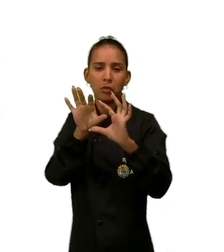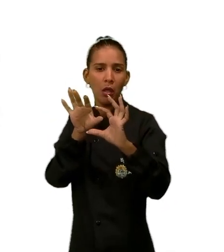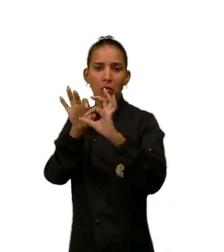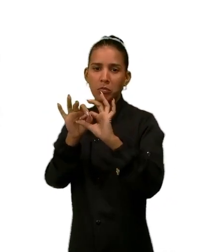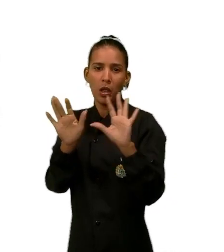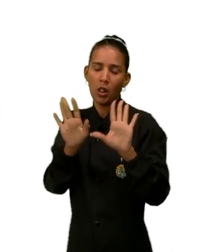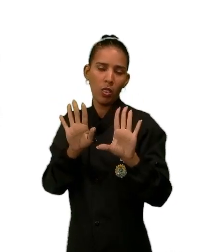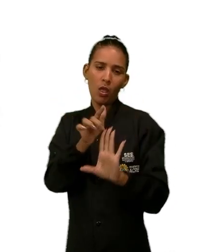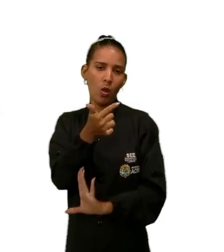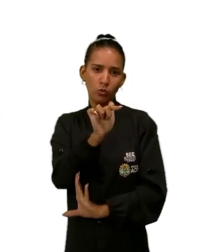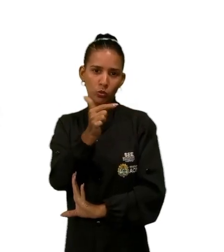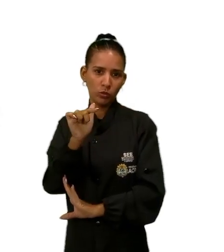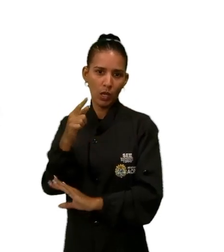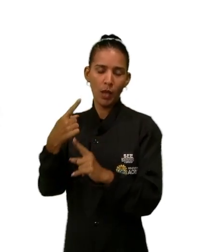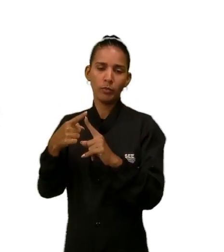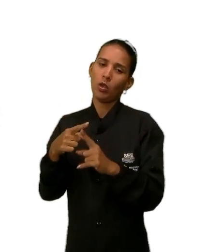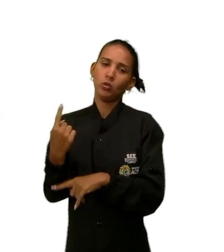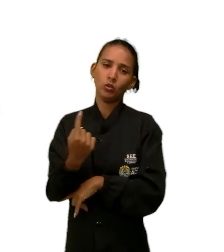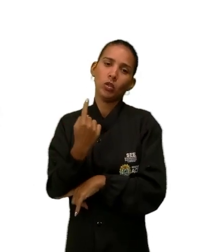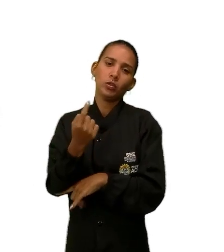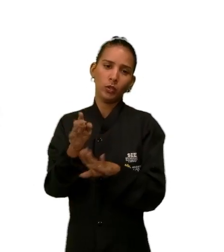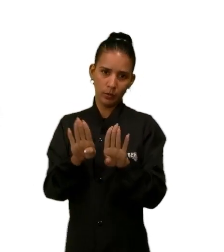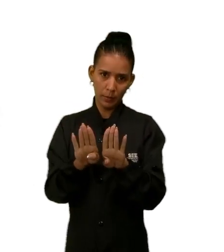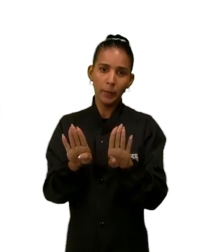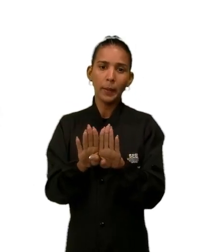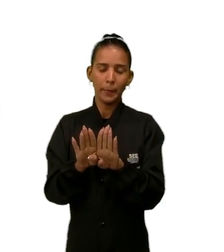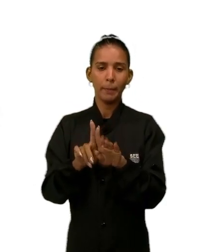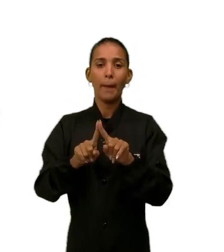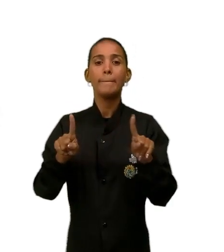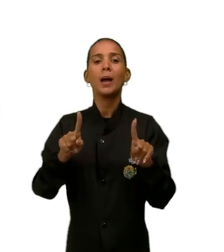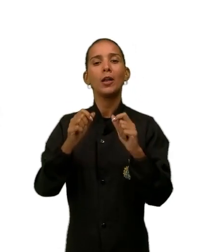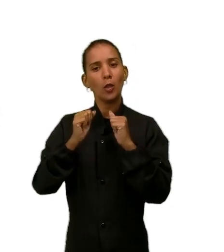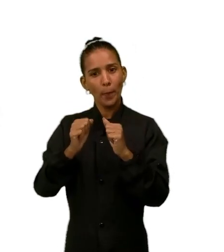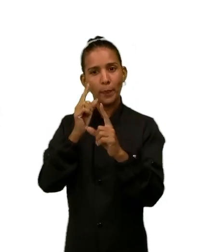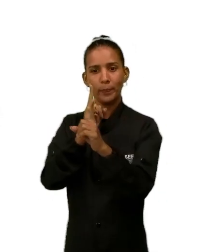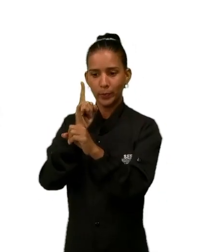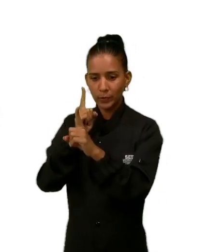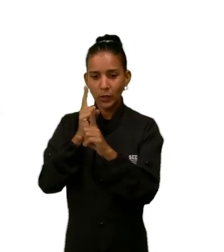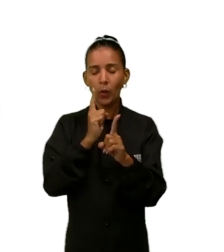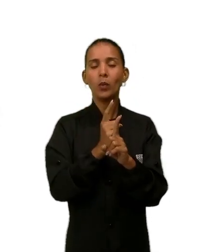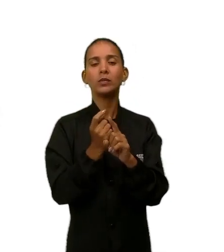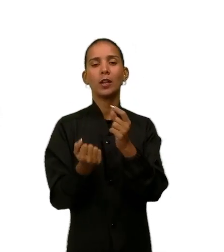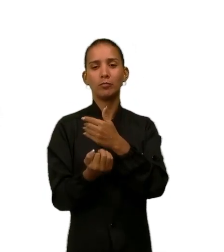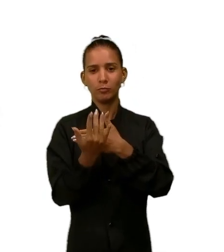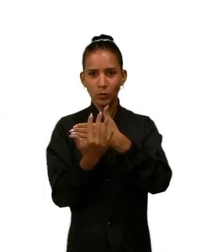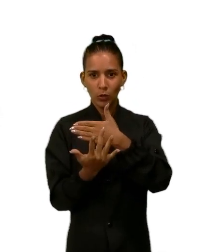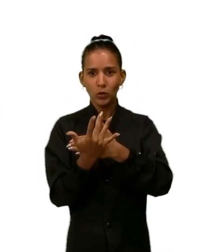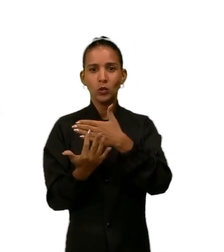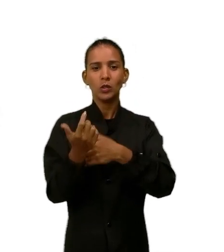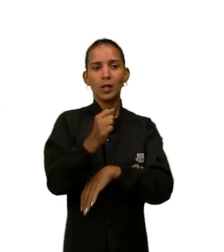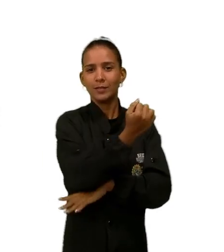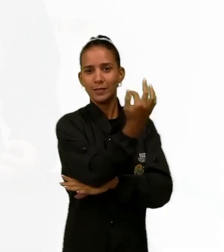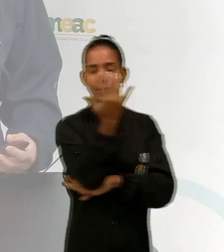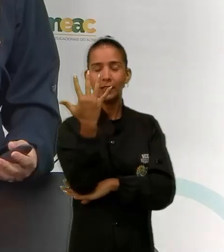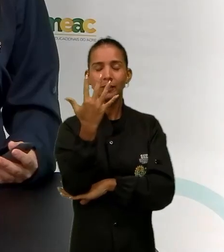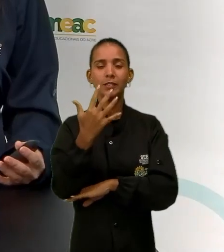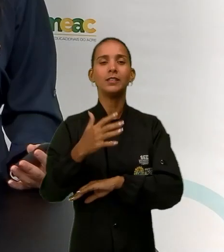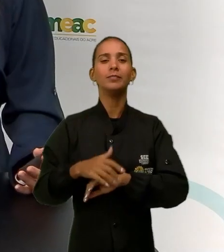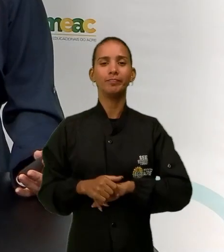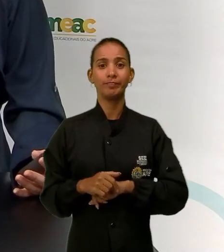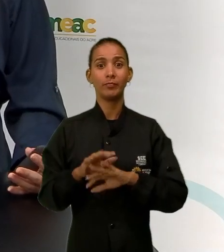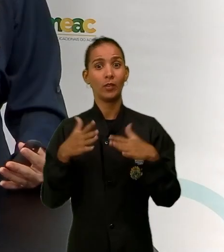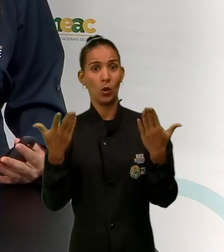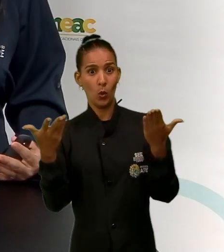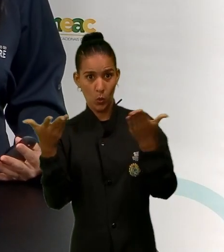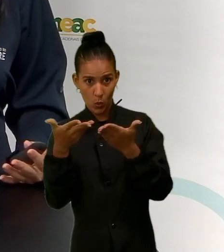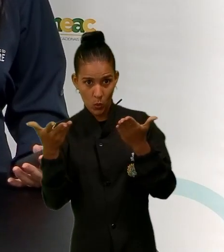nenhum outro elemento e todos eles são encontrados ali nos gases. Então, essa aula de hoje, a gente vai